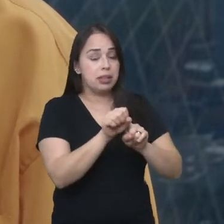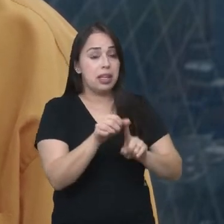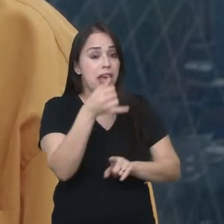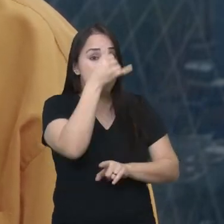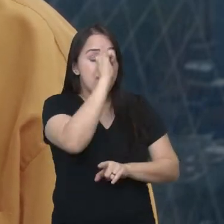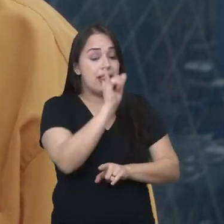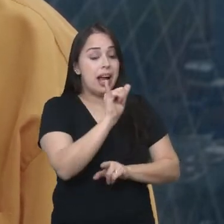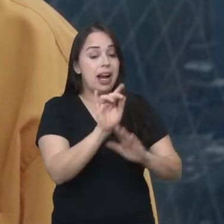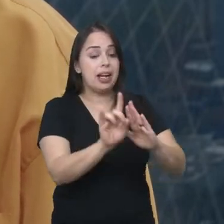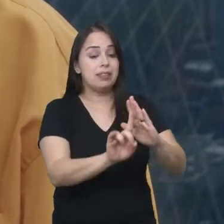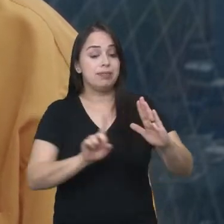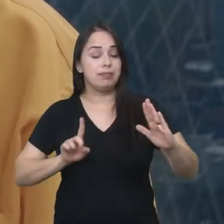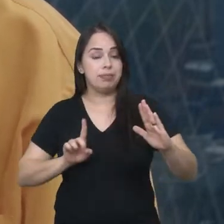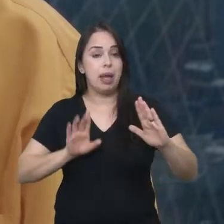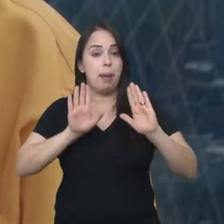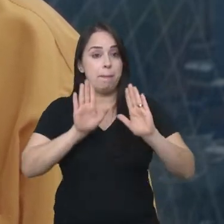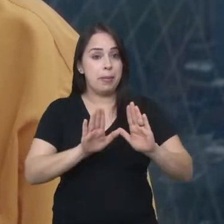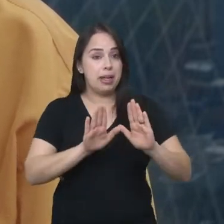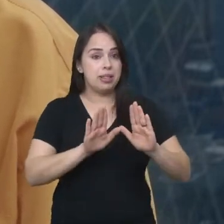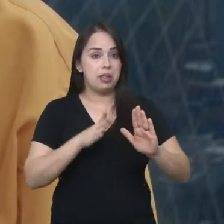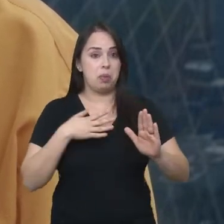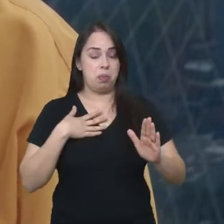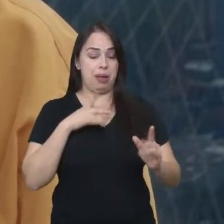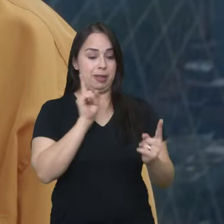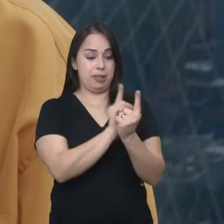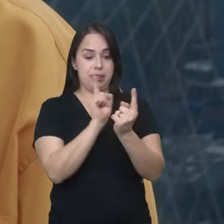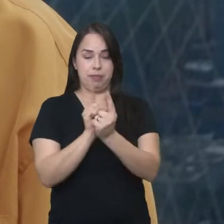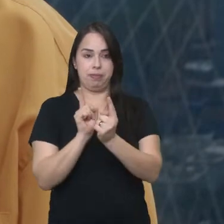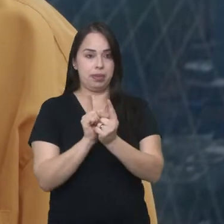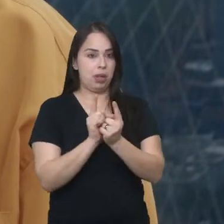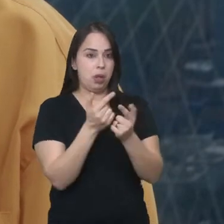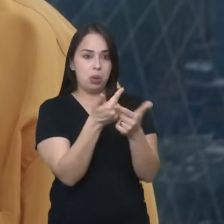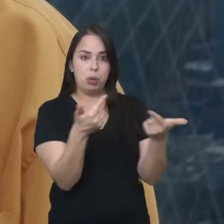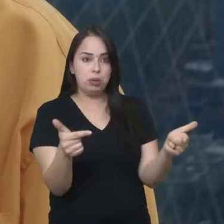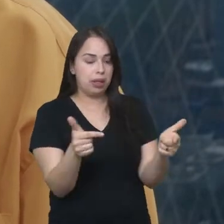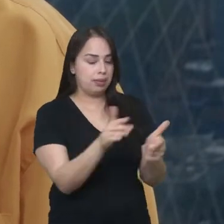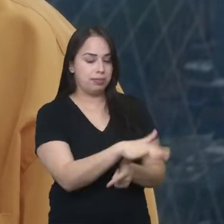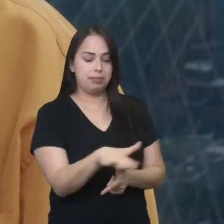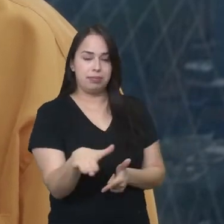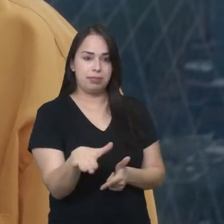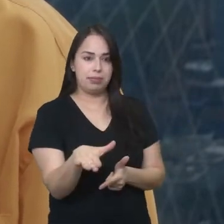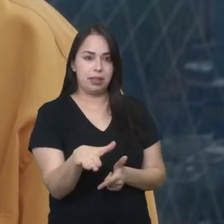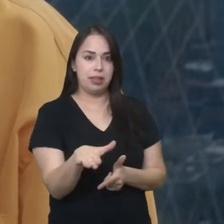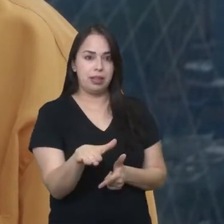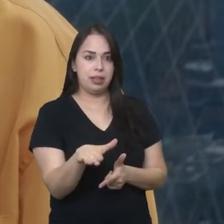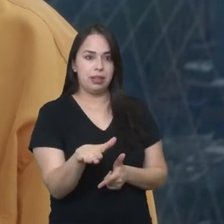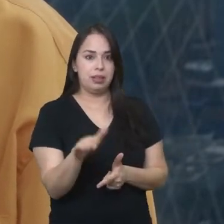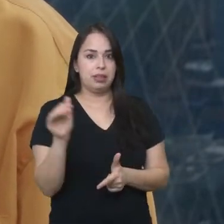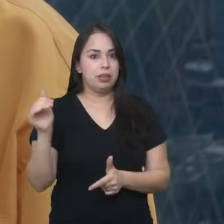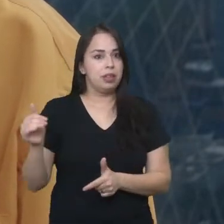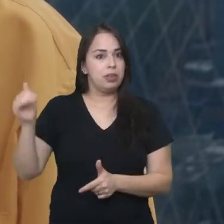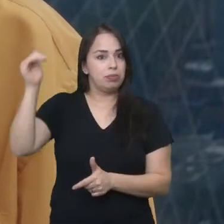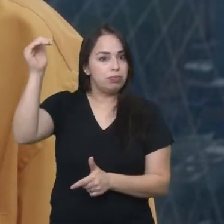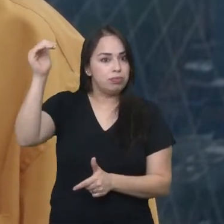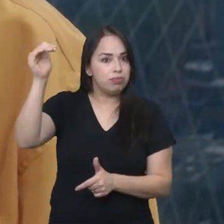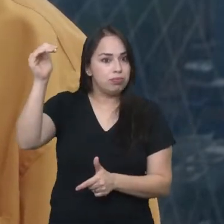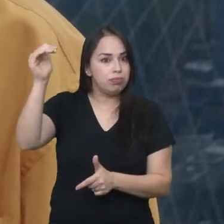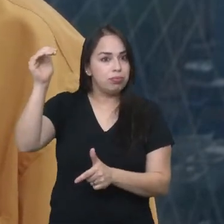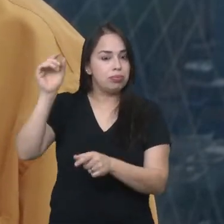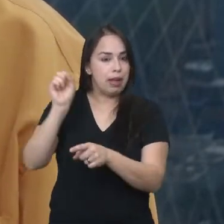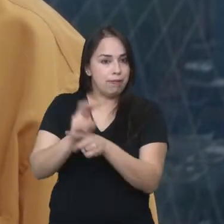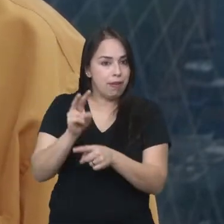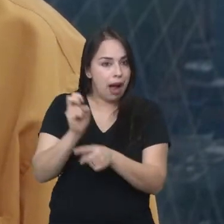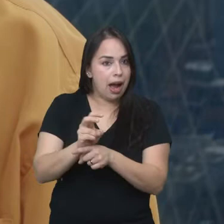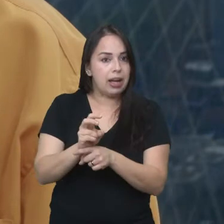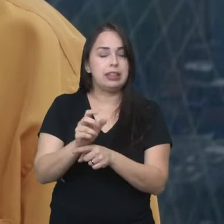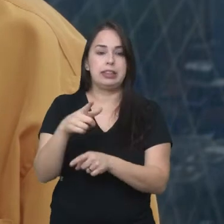mas dentro dos nossos atendimentos não temos números computados de oferta de vaga para ensino fundamental e médio. Nós temos sim